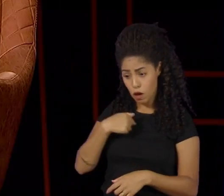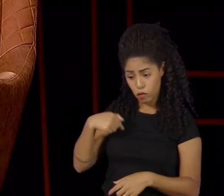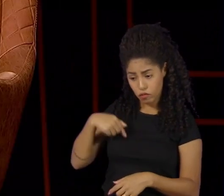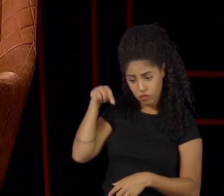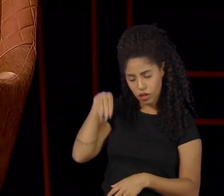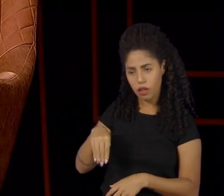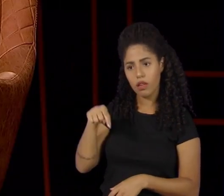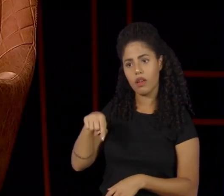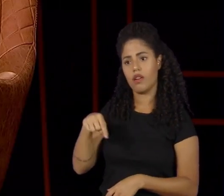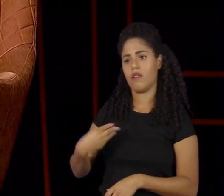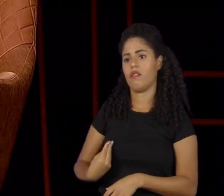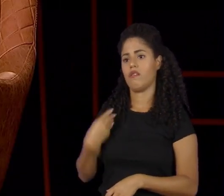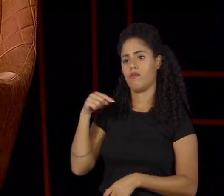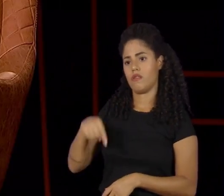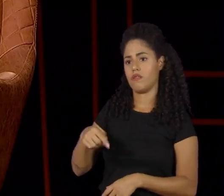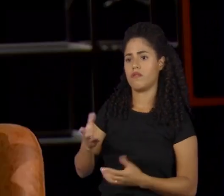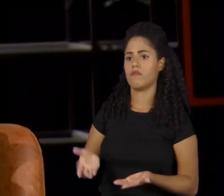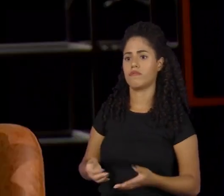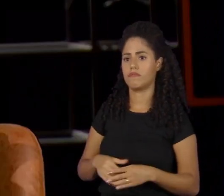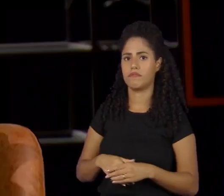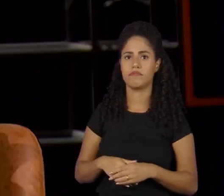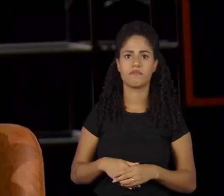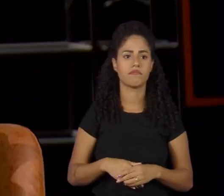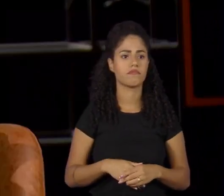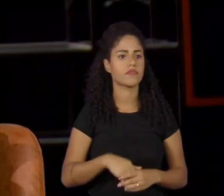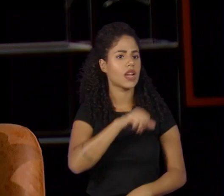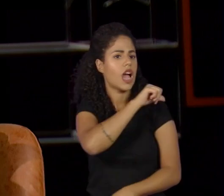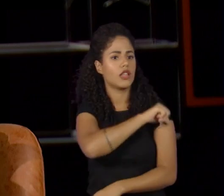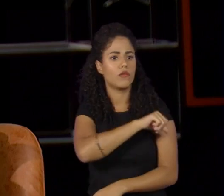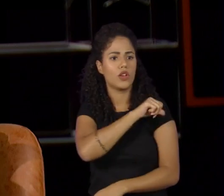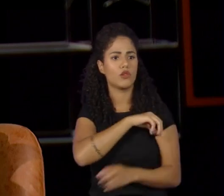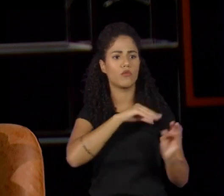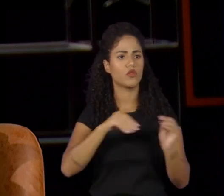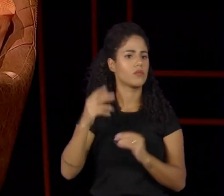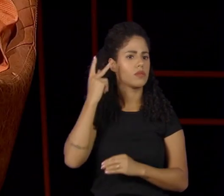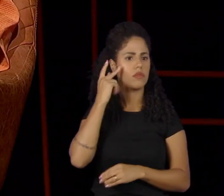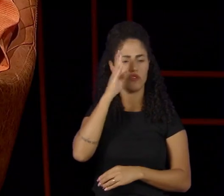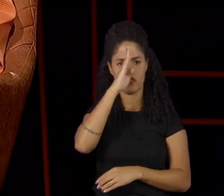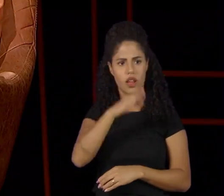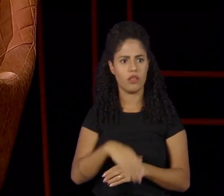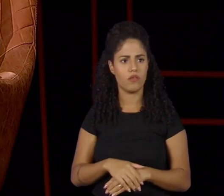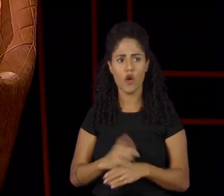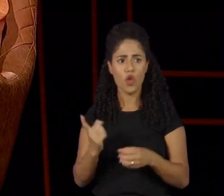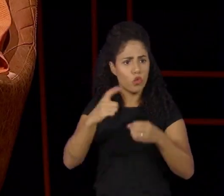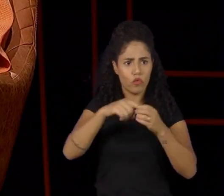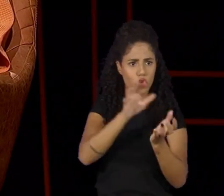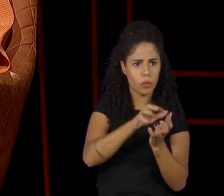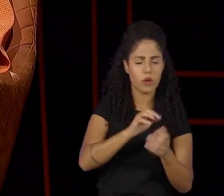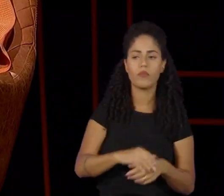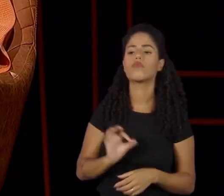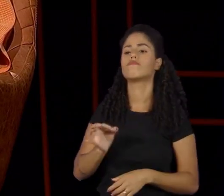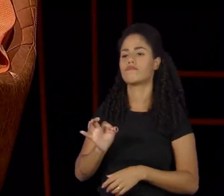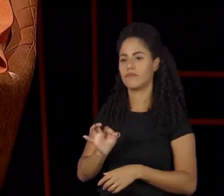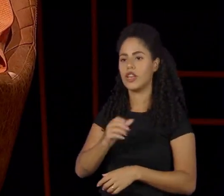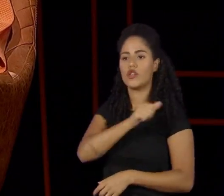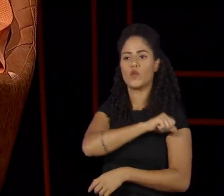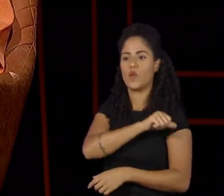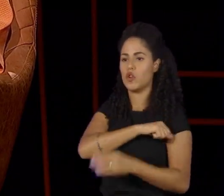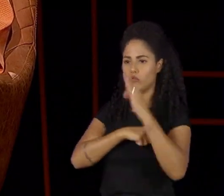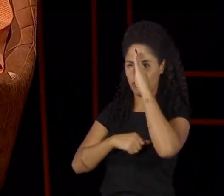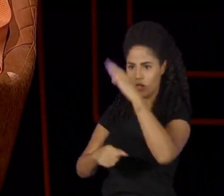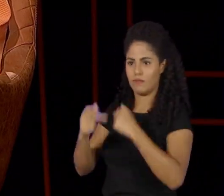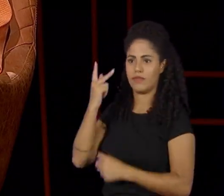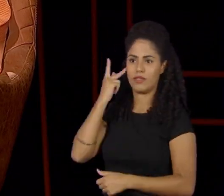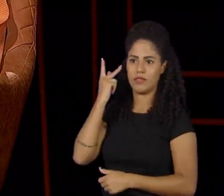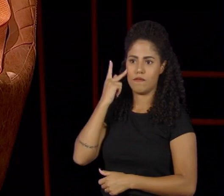Liginha Sodré, amo você. Aí do Rio você já veio para São Paulo direto? Do Rio já vim para São Paulo direto. Chegando em São Paulo, esses